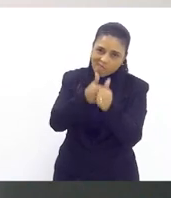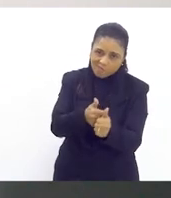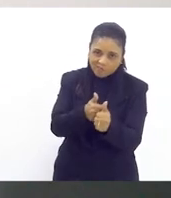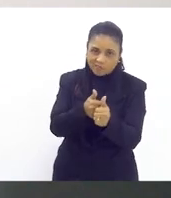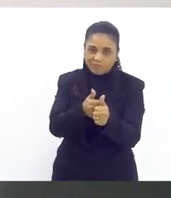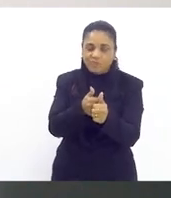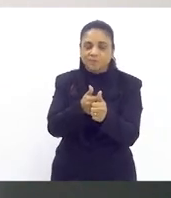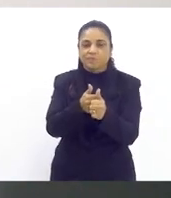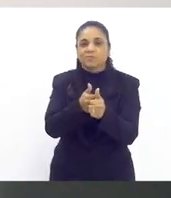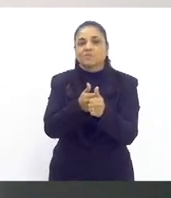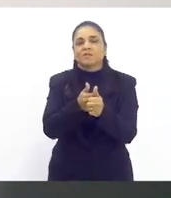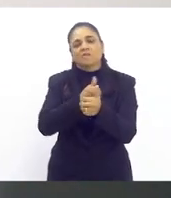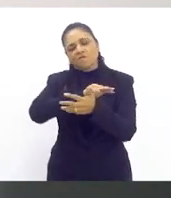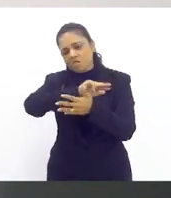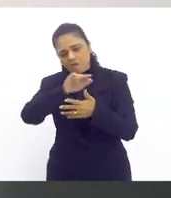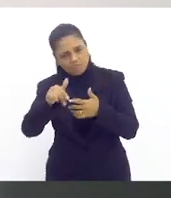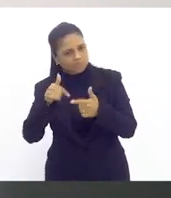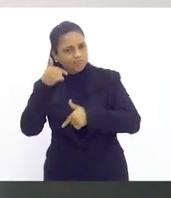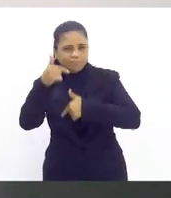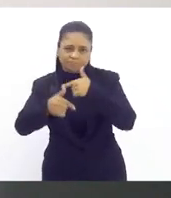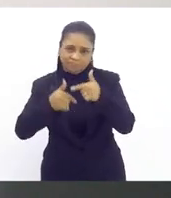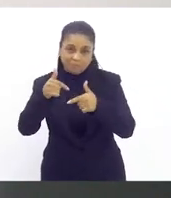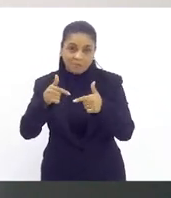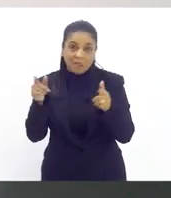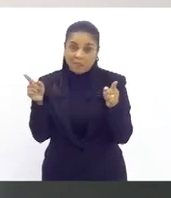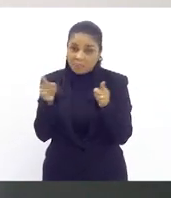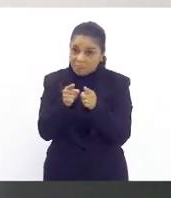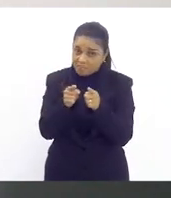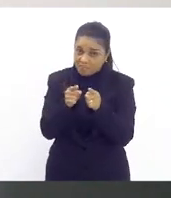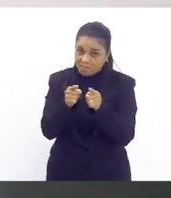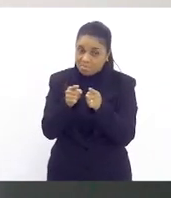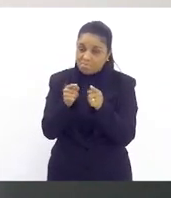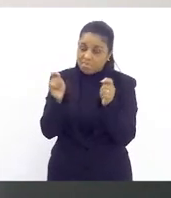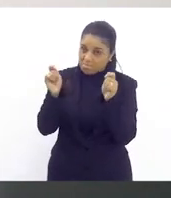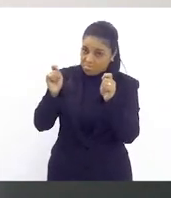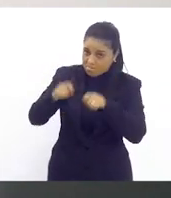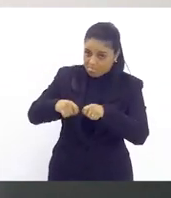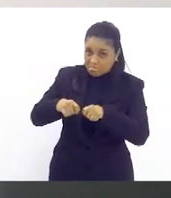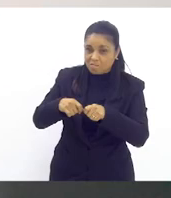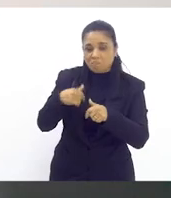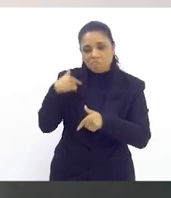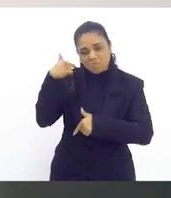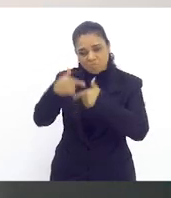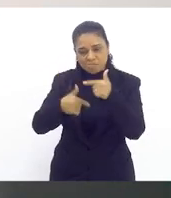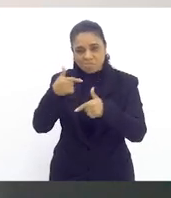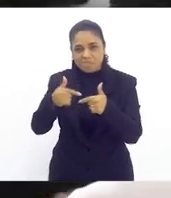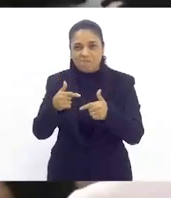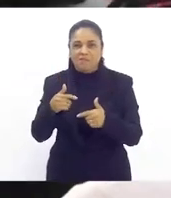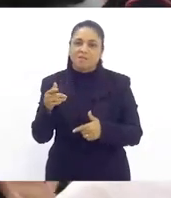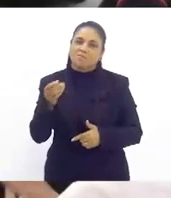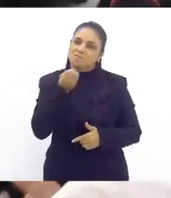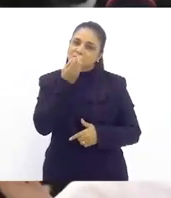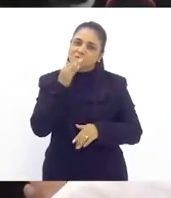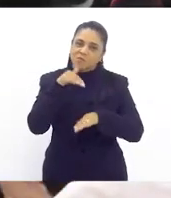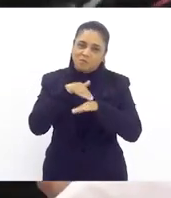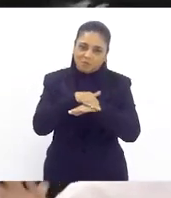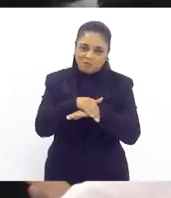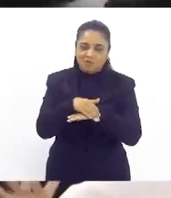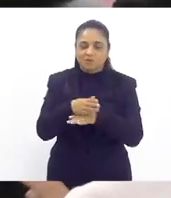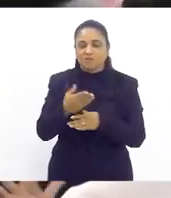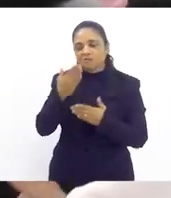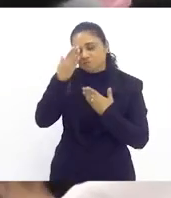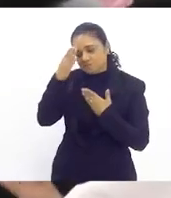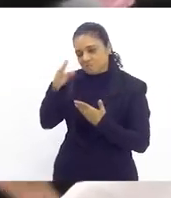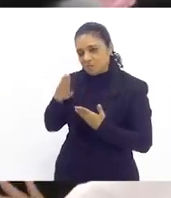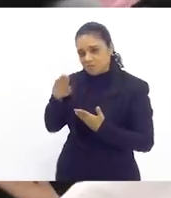muita coisa para fazer pouco tempo para dar conta então vamos embora Obrigado vou passar